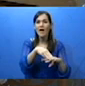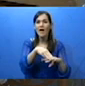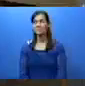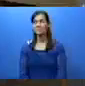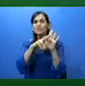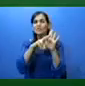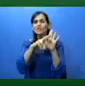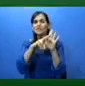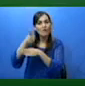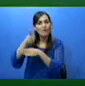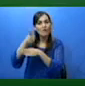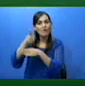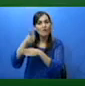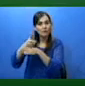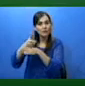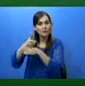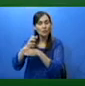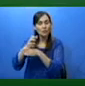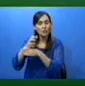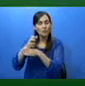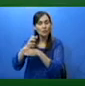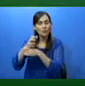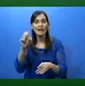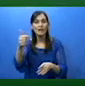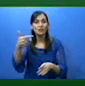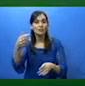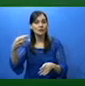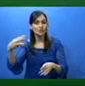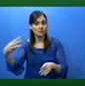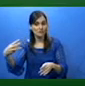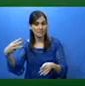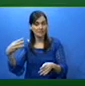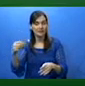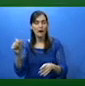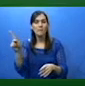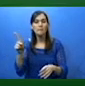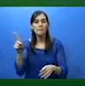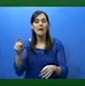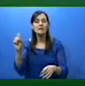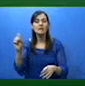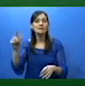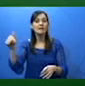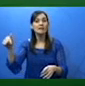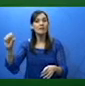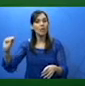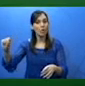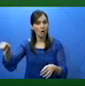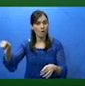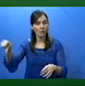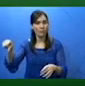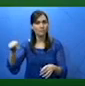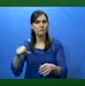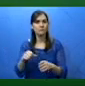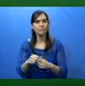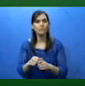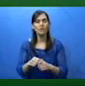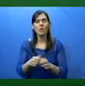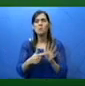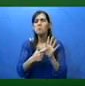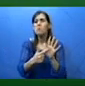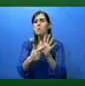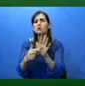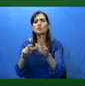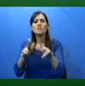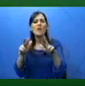videoaula. Unidade 23, medidas. Página 179. Objetivo: apresentar diferentes instrumentos